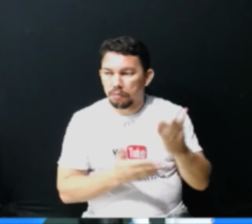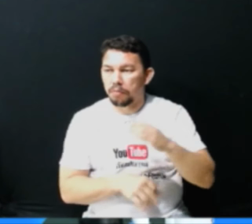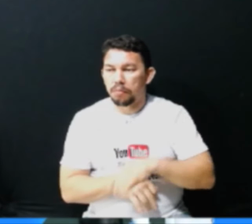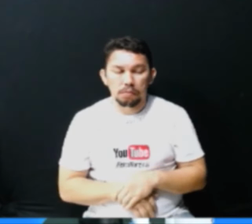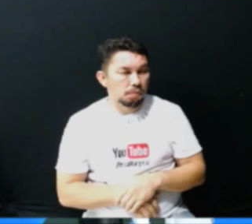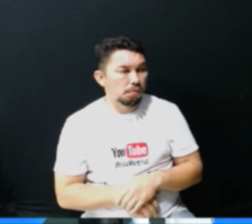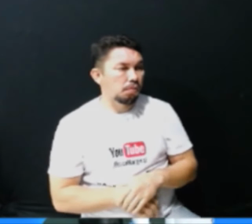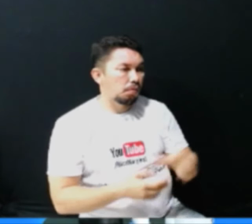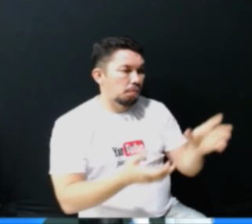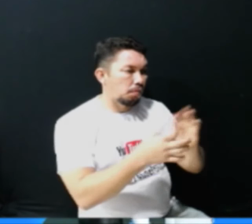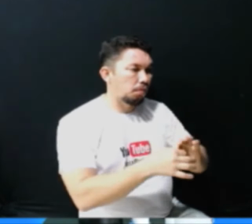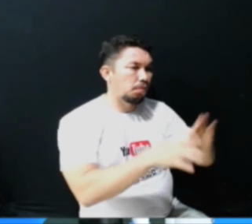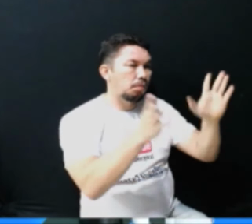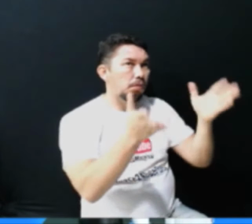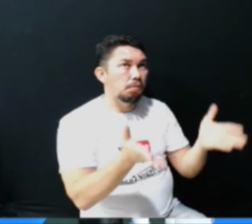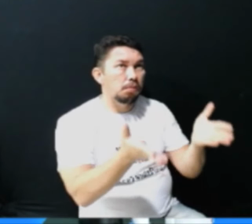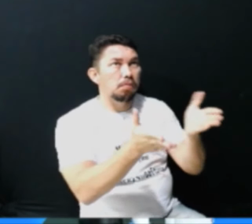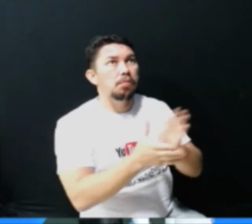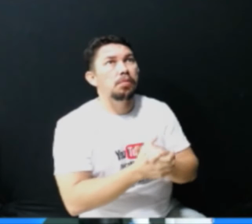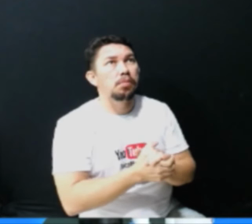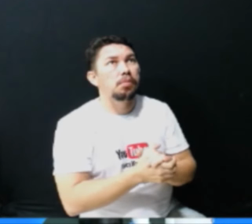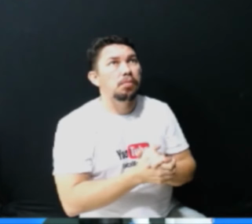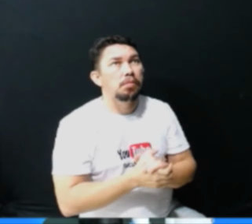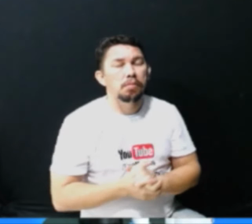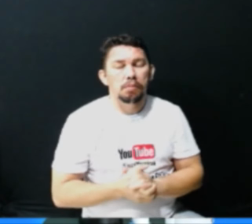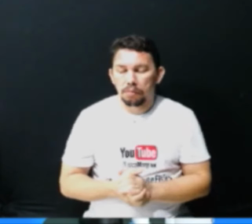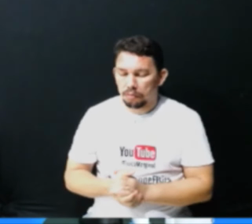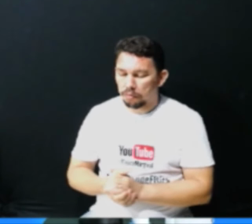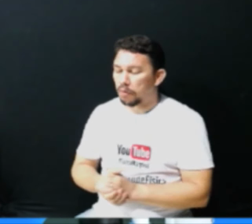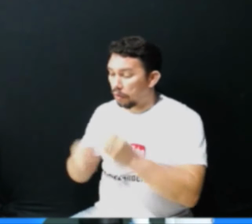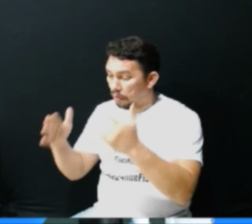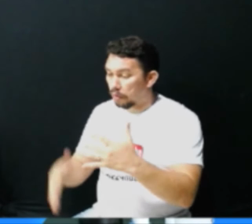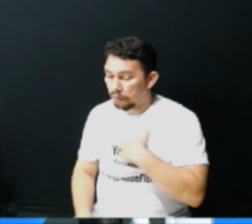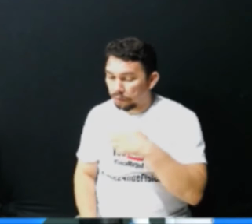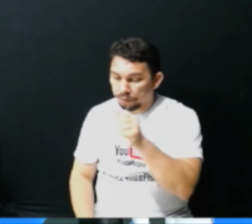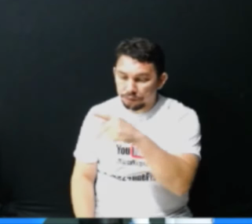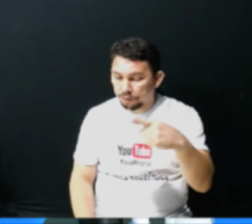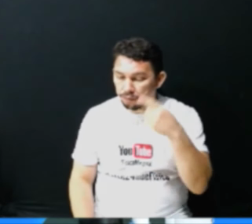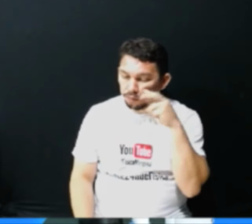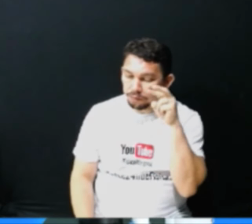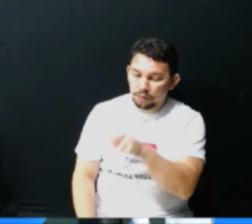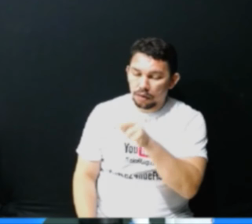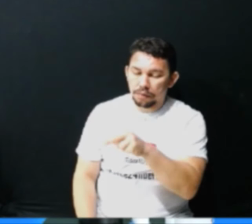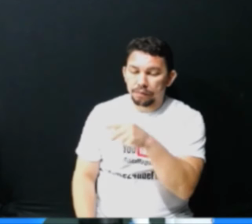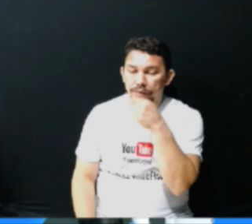à vontade aí. Eu ia falar, Paulo, eu gosto dessa visão desse aplicativo, principalmente nesse último que você